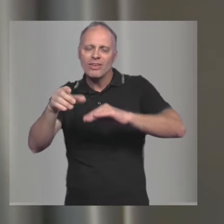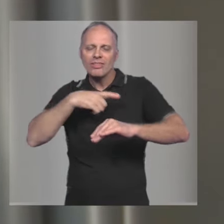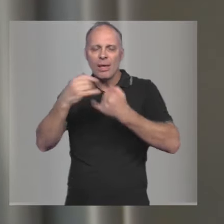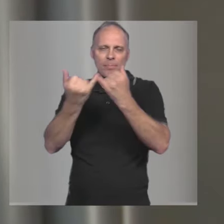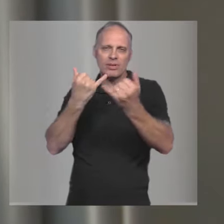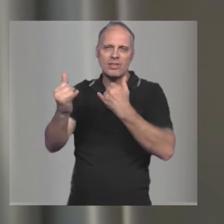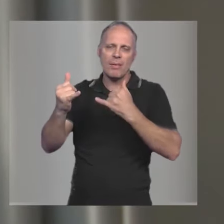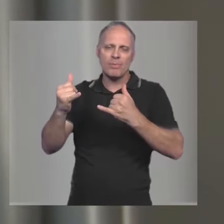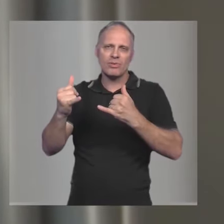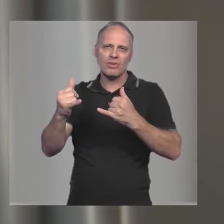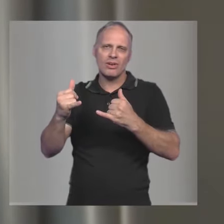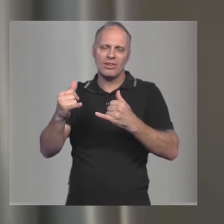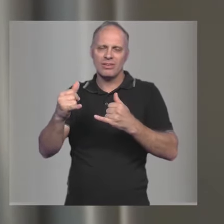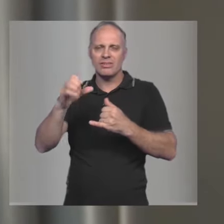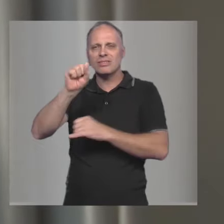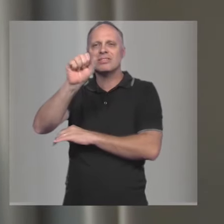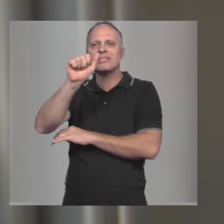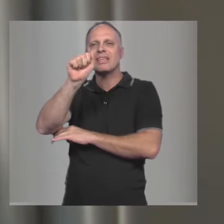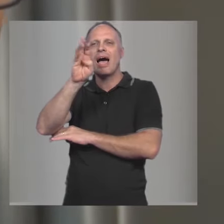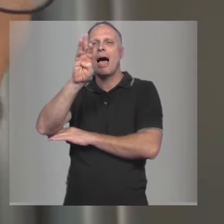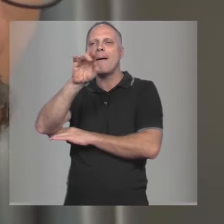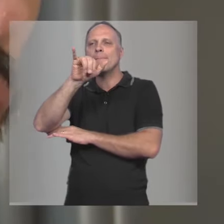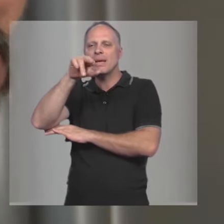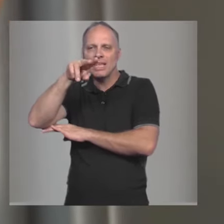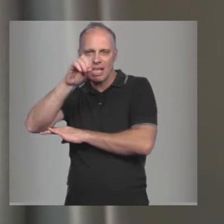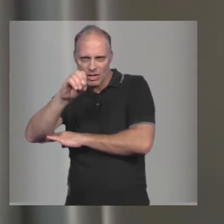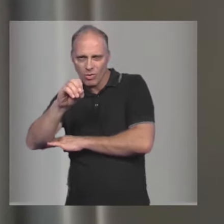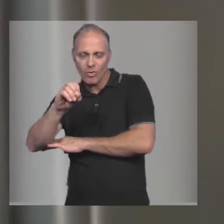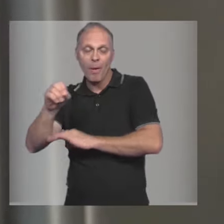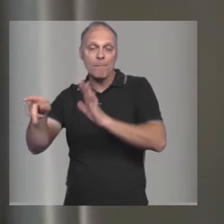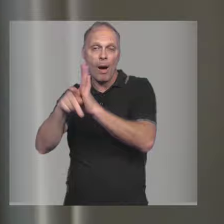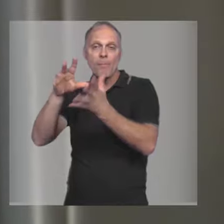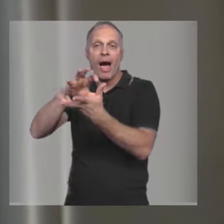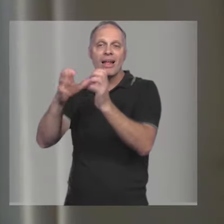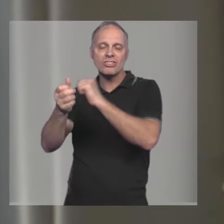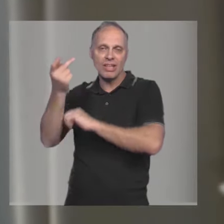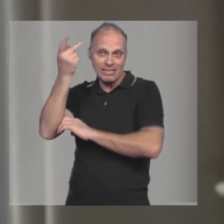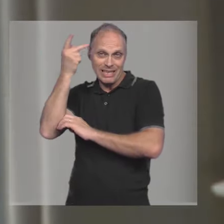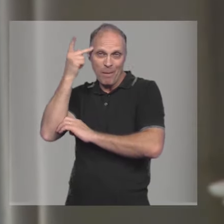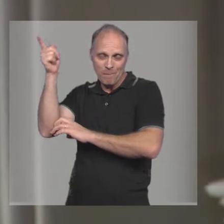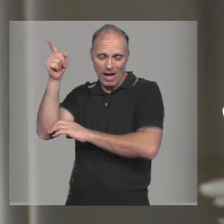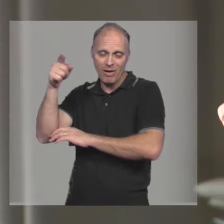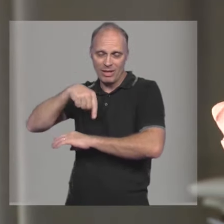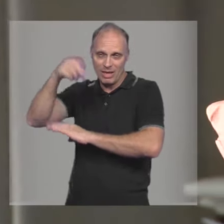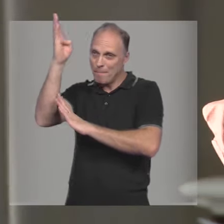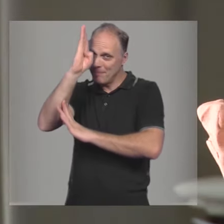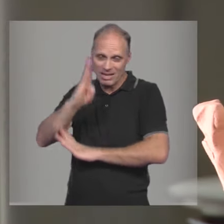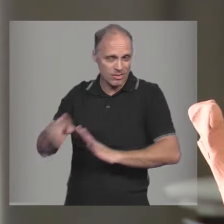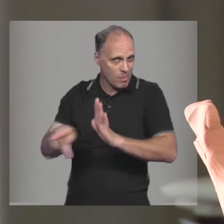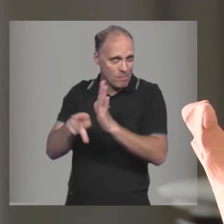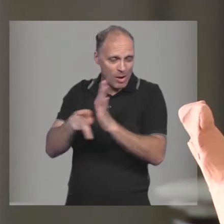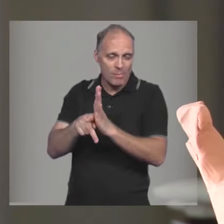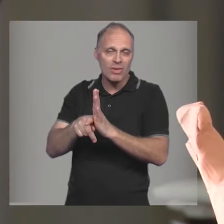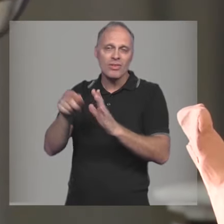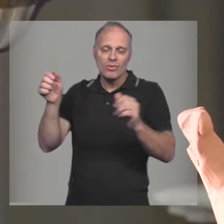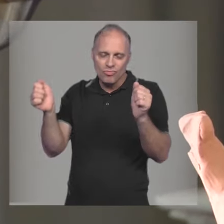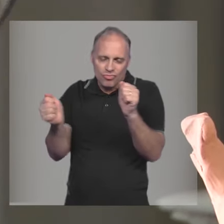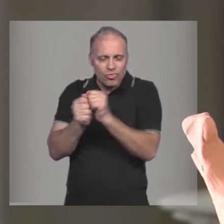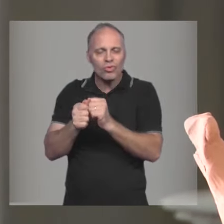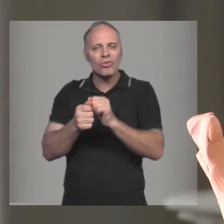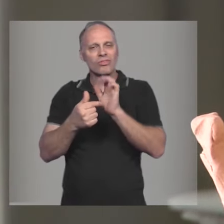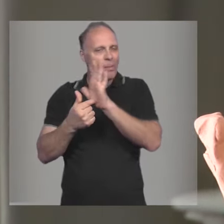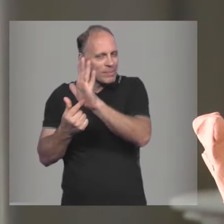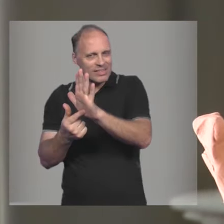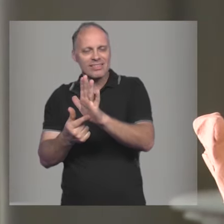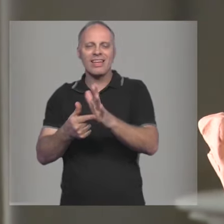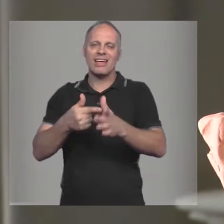caras como o Satu Rodrigues, que é um gênio, que é lá de São Paulo, com quem eu tive o prazer de dividir o palco,